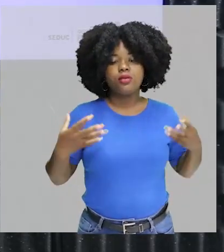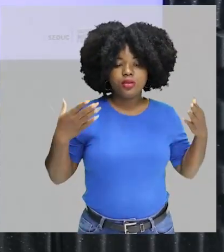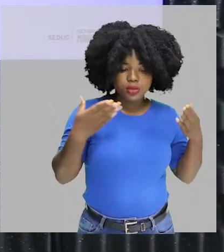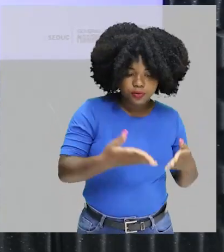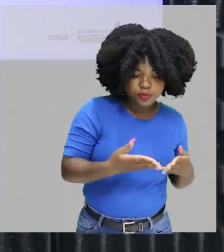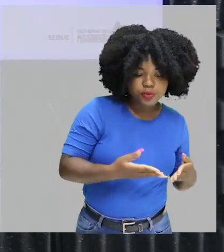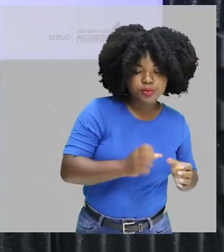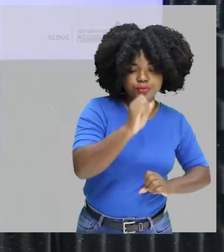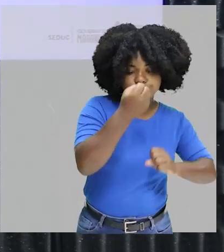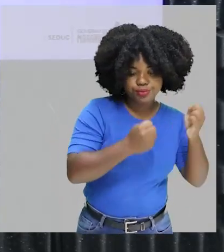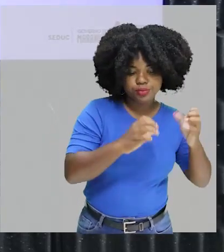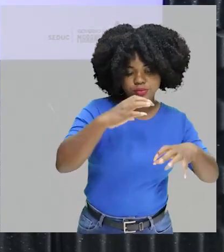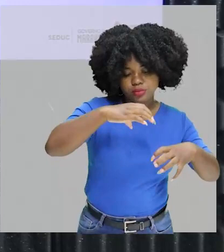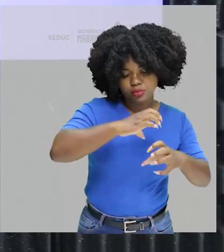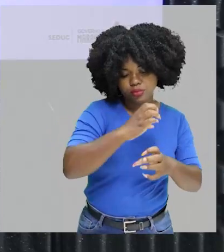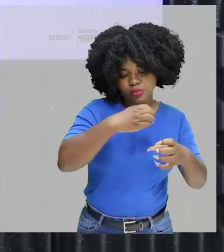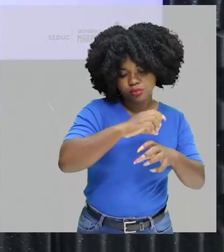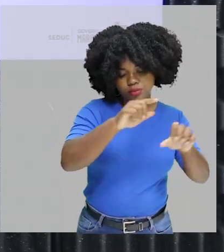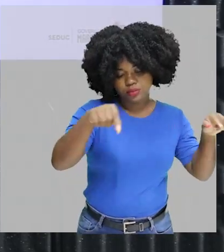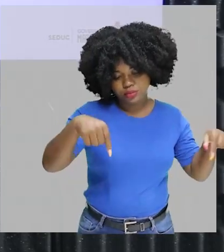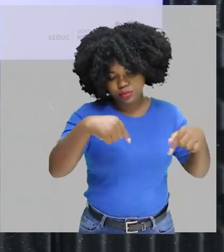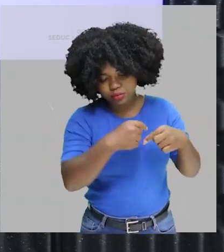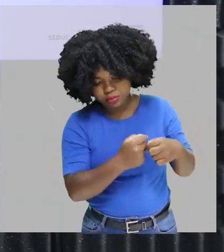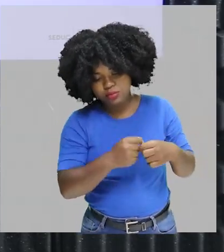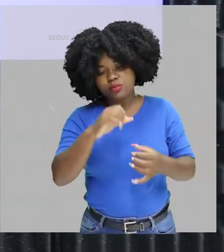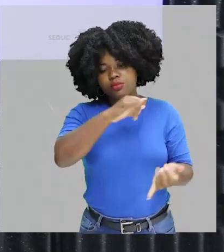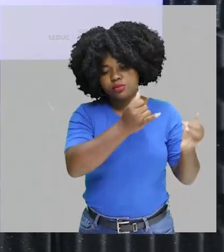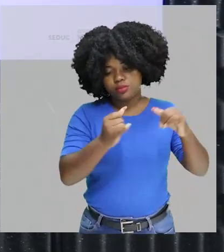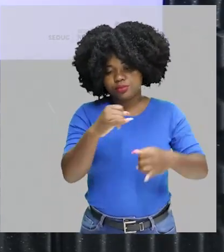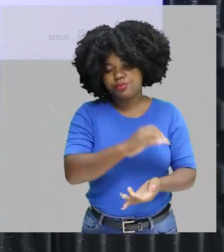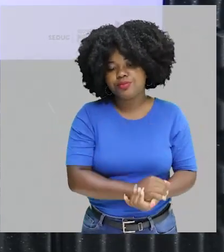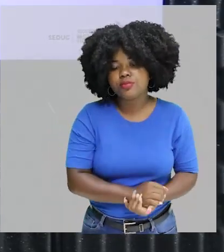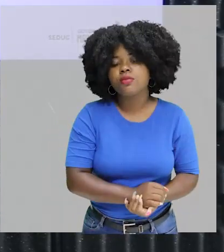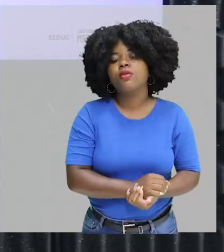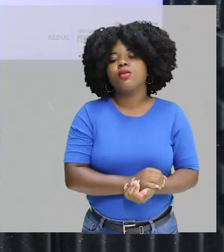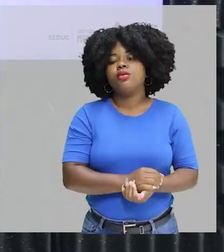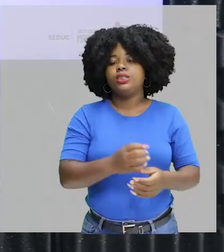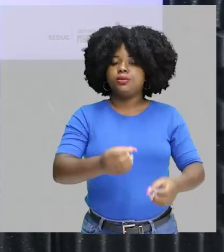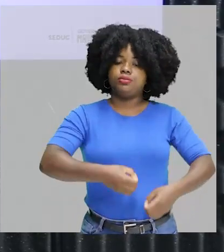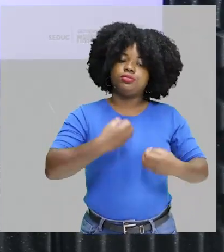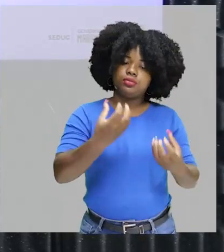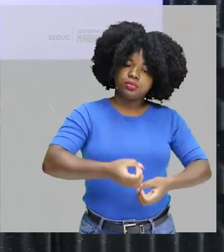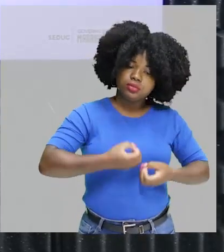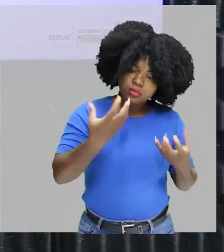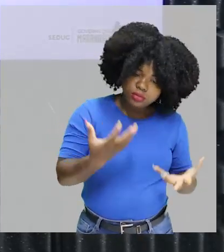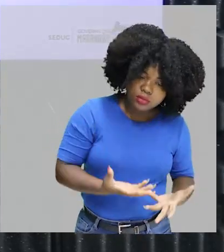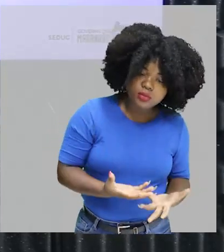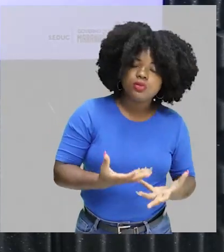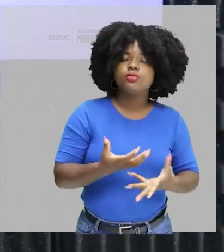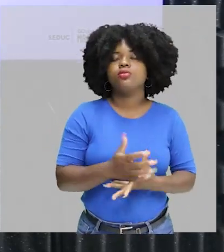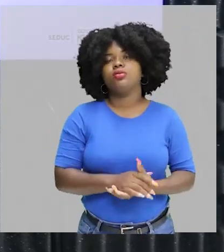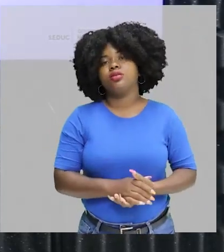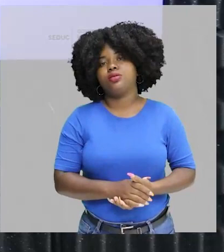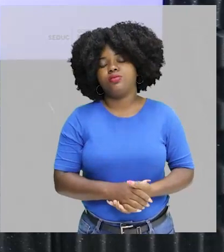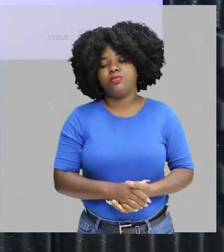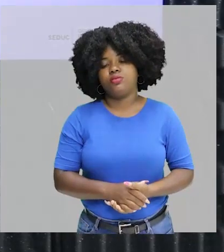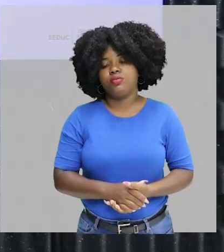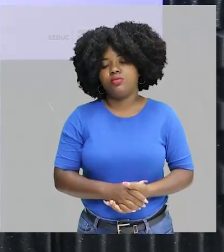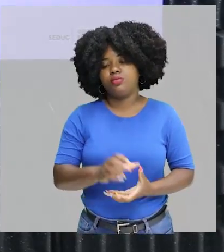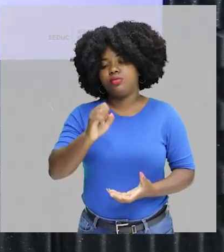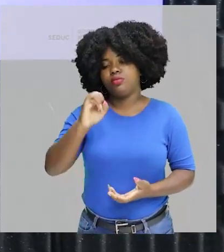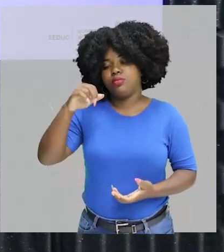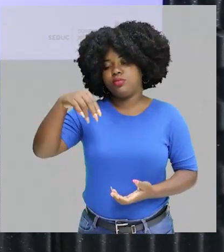química orgânica, sendo mais específico. Então, a síntese é a produção, é a formação. Então, quando a gente fala